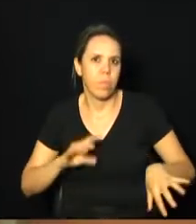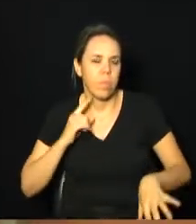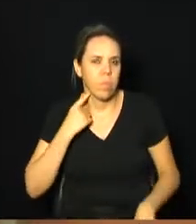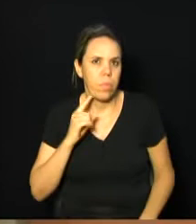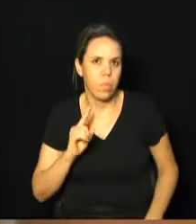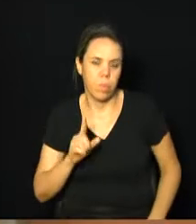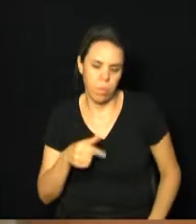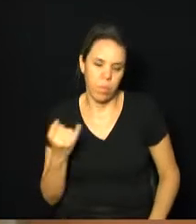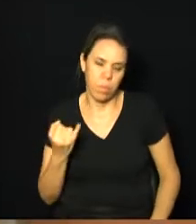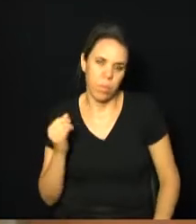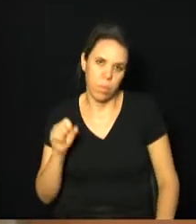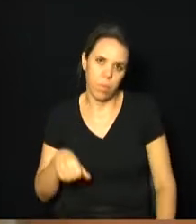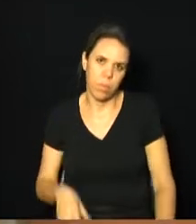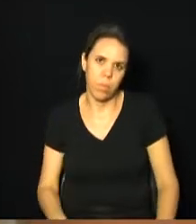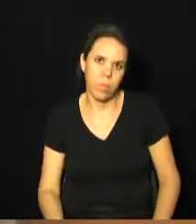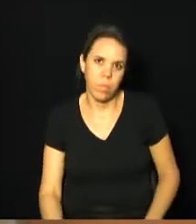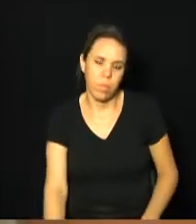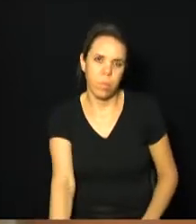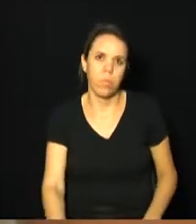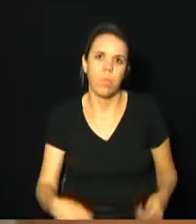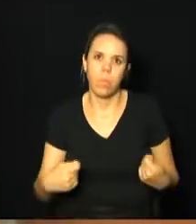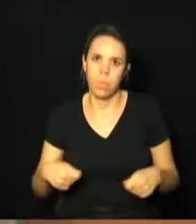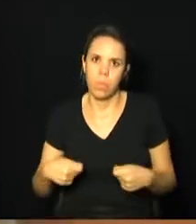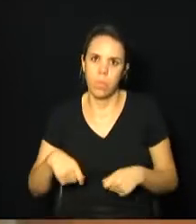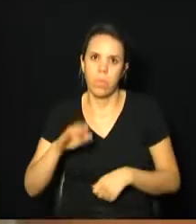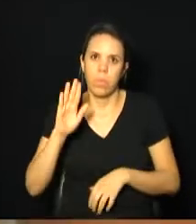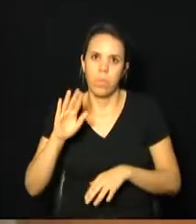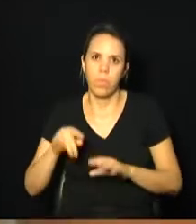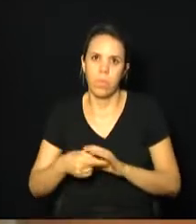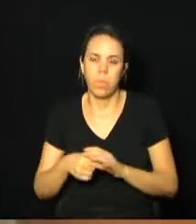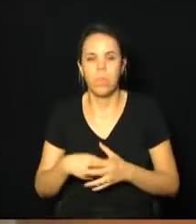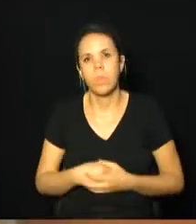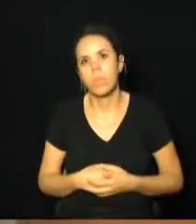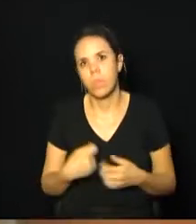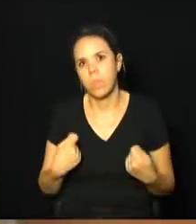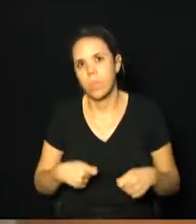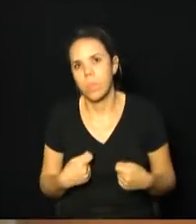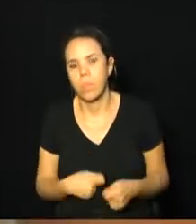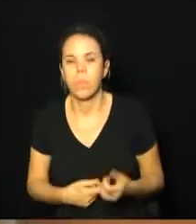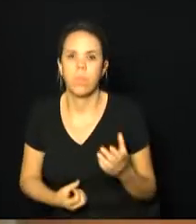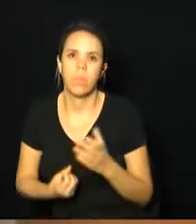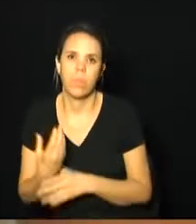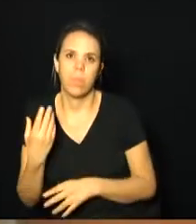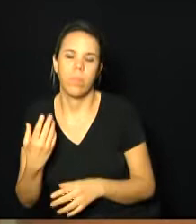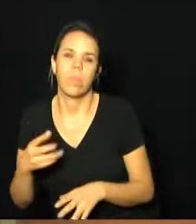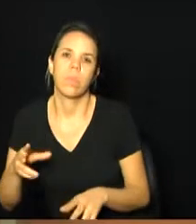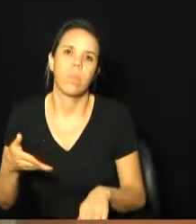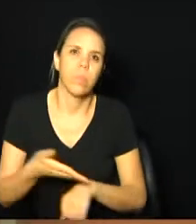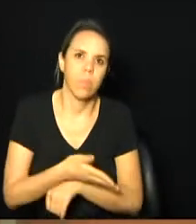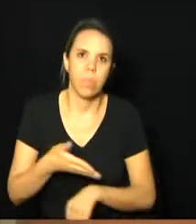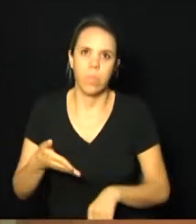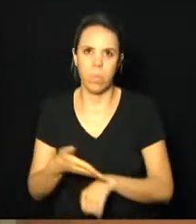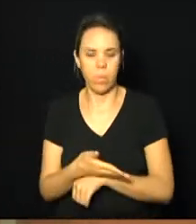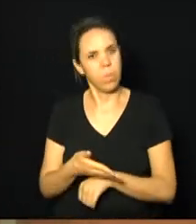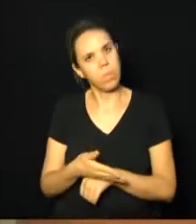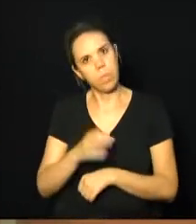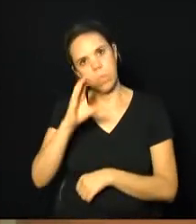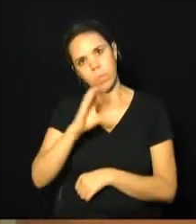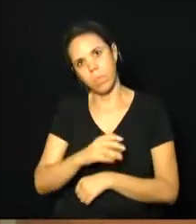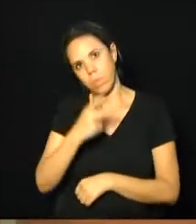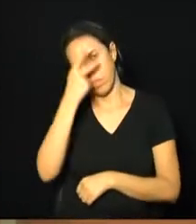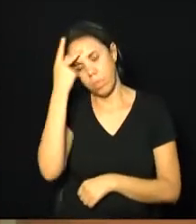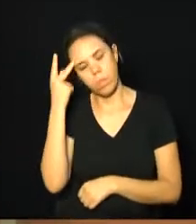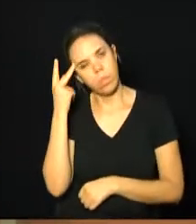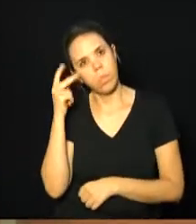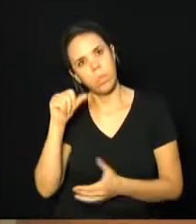Isso é importante, mas a gente precisa ir mais a fundo, né? A gente precisa criar esse pertencimento do cidadão com